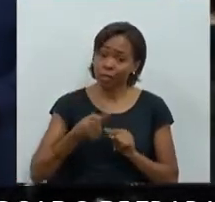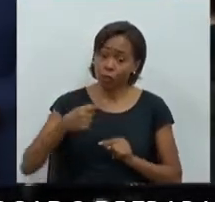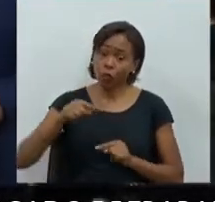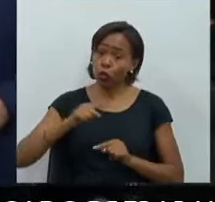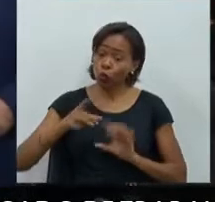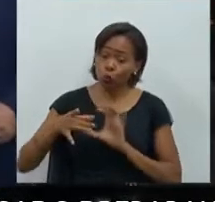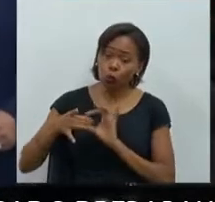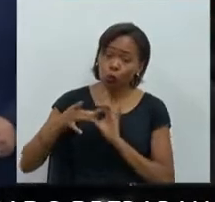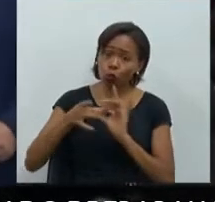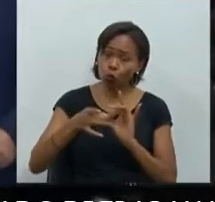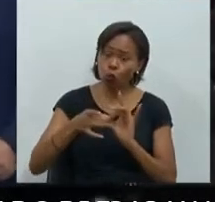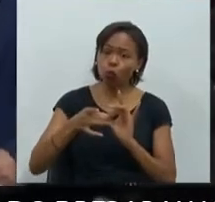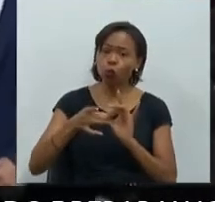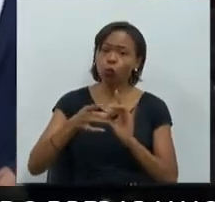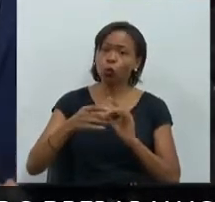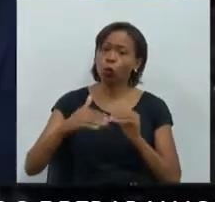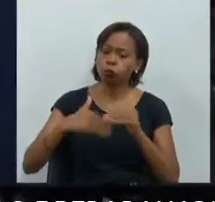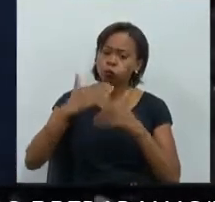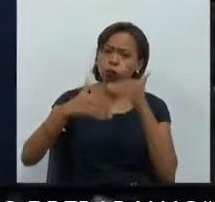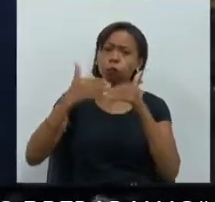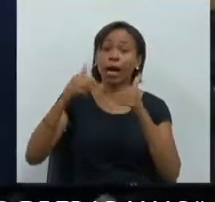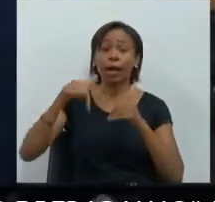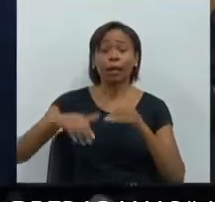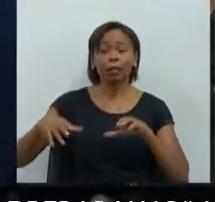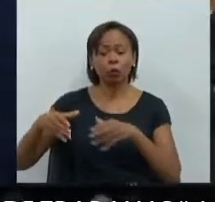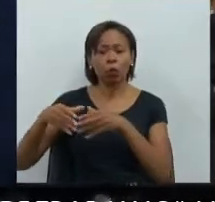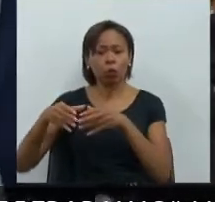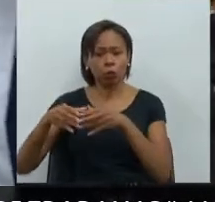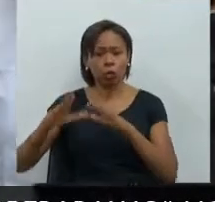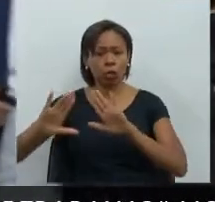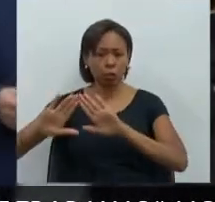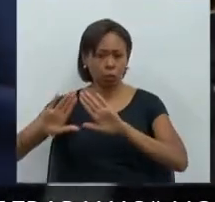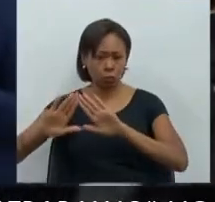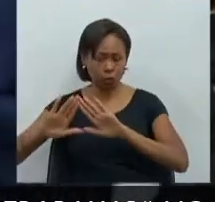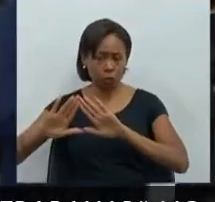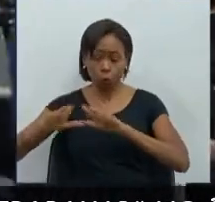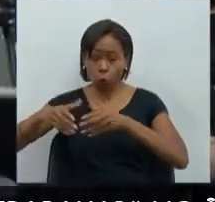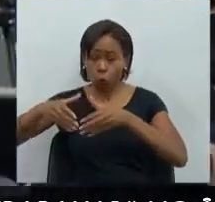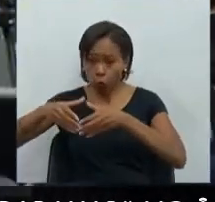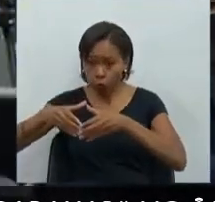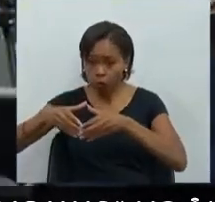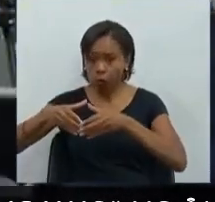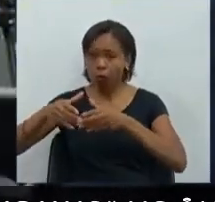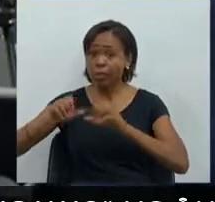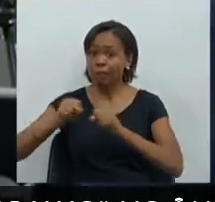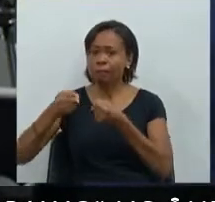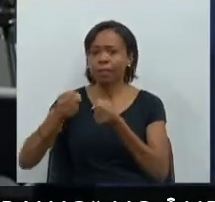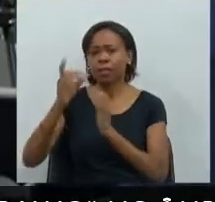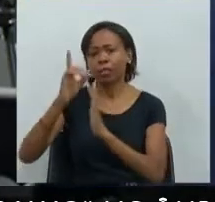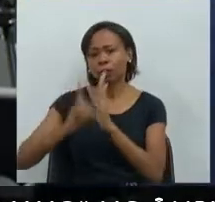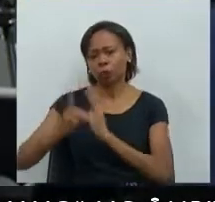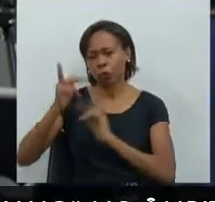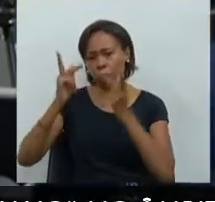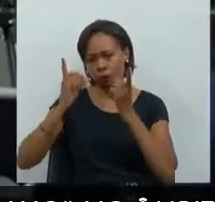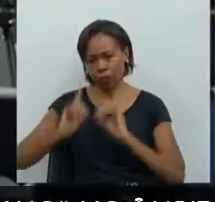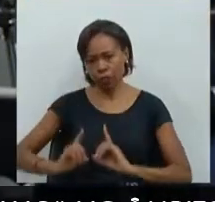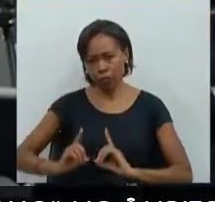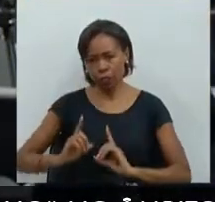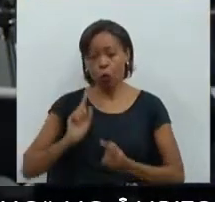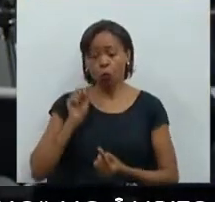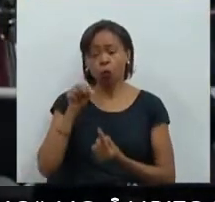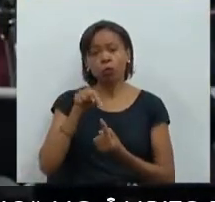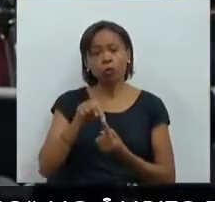pelo menos aqui enquanto comissão, na Assembleia Legislativa da Defesa dos Direitos da Pessoa com Deficiência, nosso objetivo é esse,